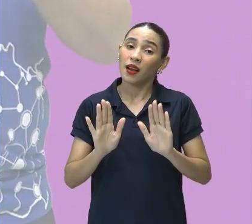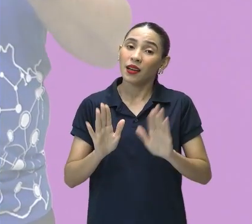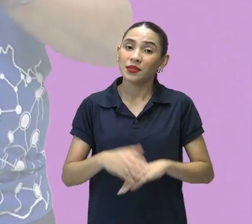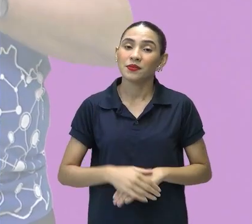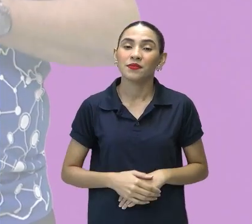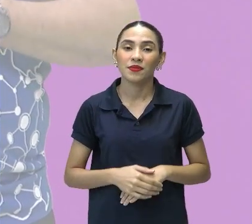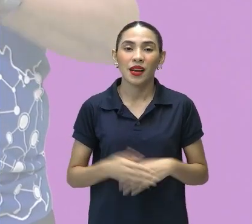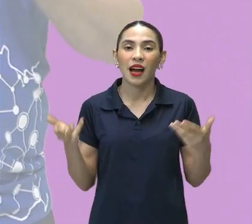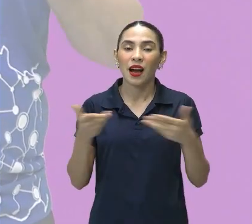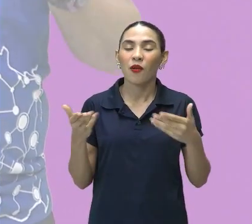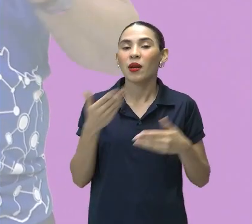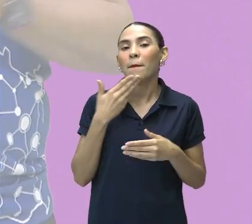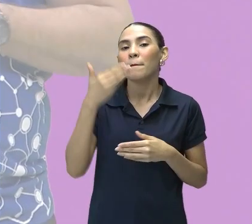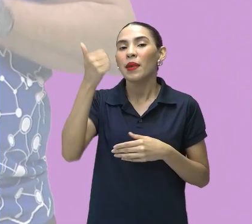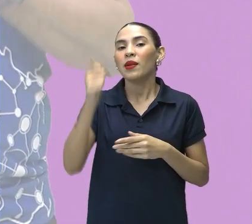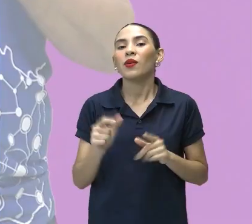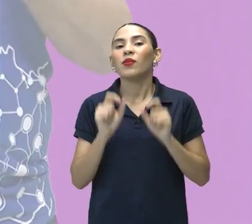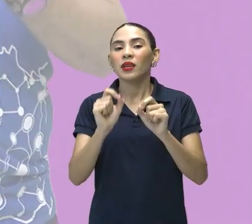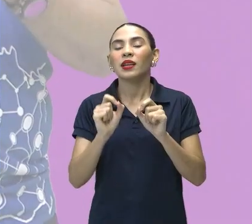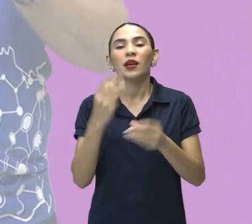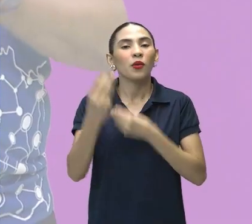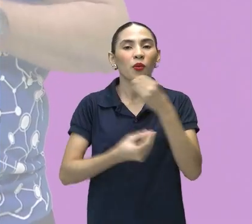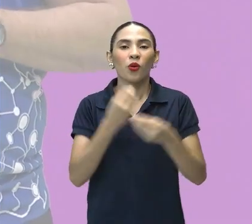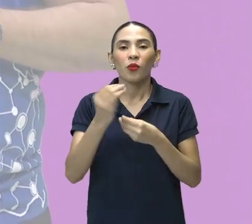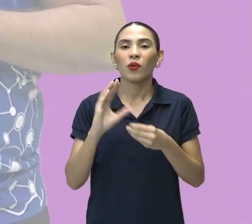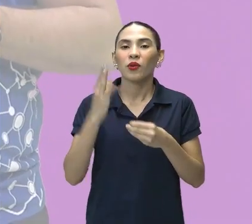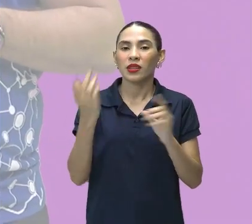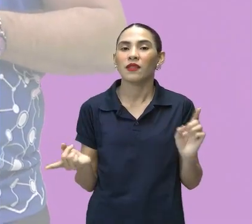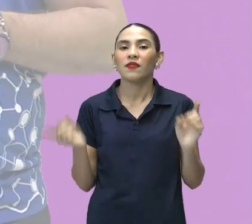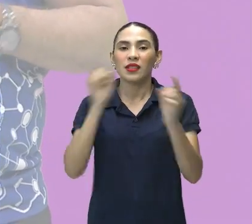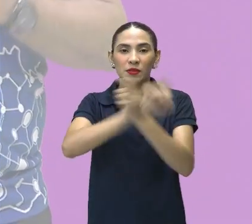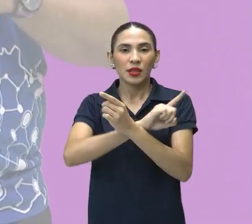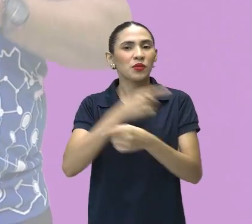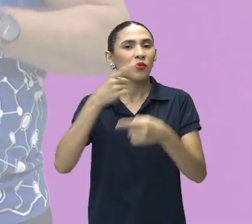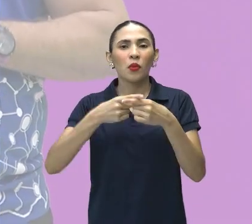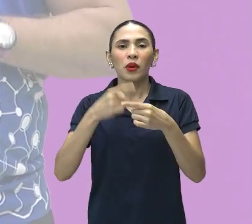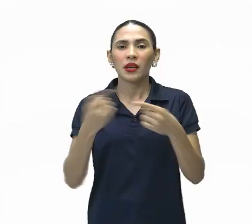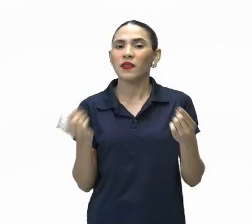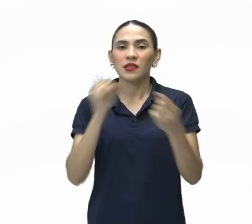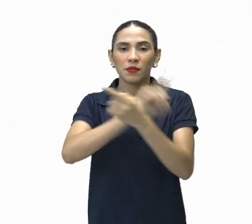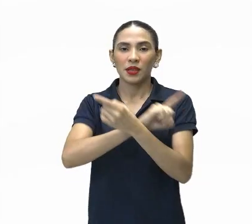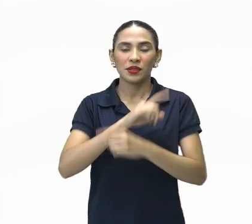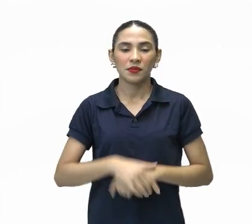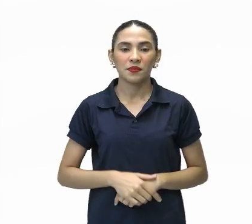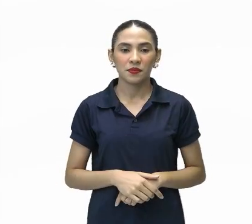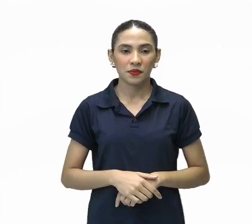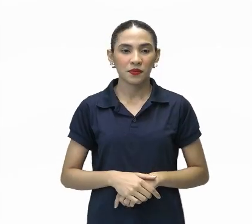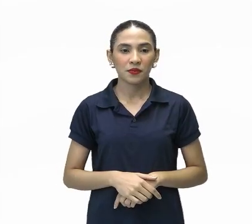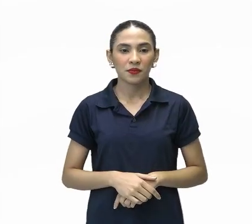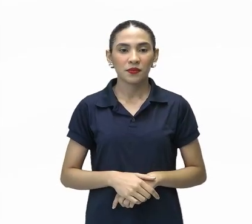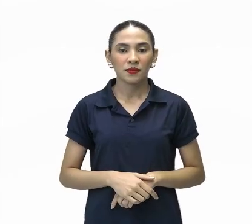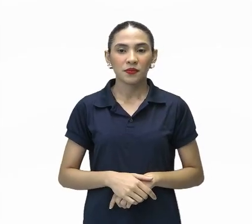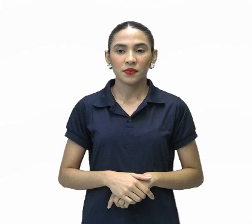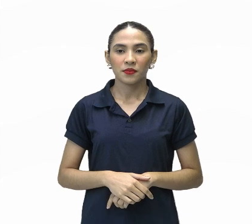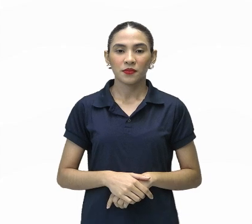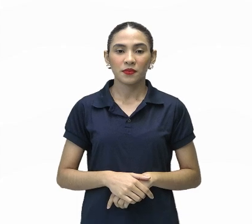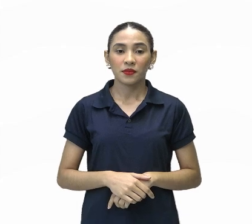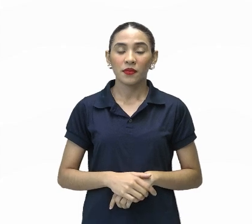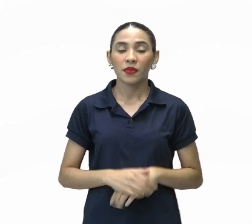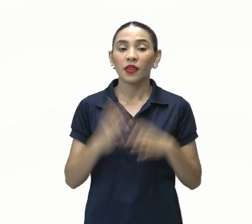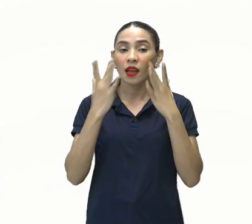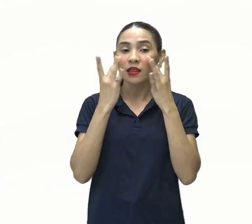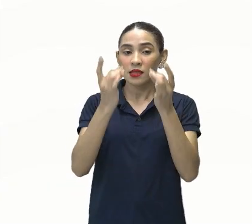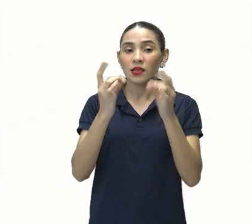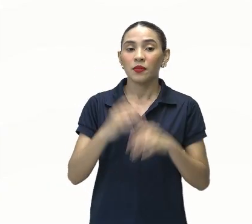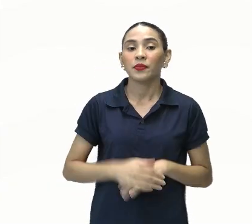Mas vamos entender melhor ainda como é que funciona esse inversamente e por que é inversamente. Vamos lá. Ó,